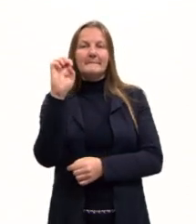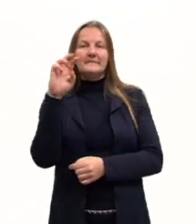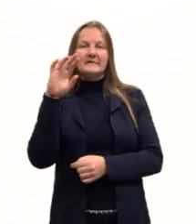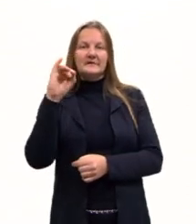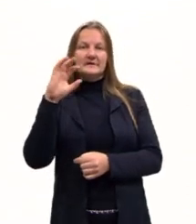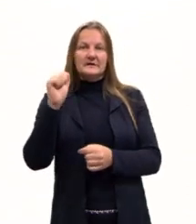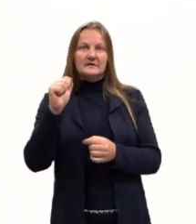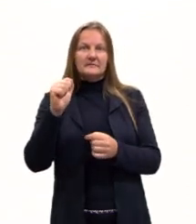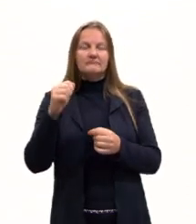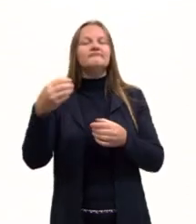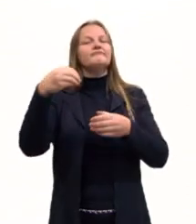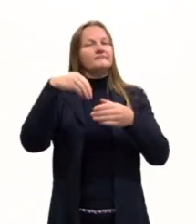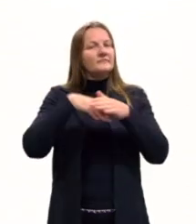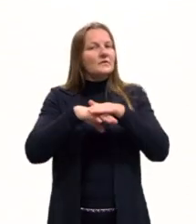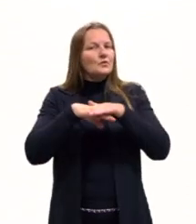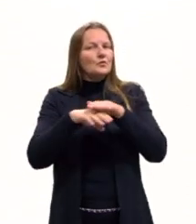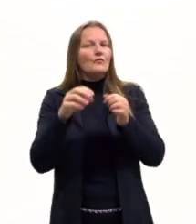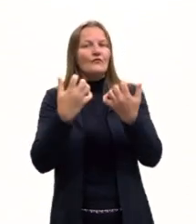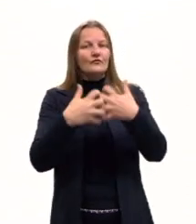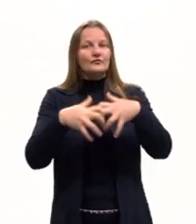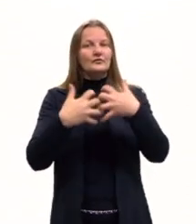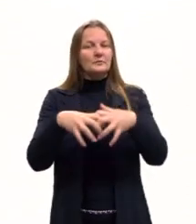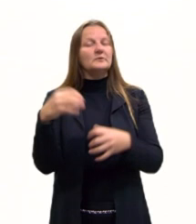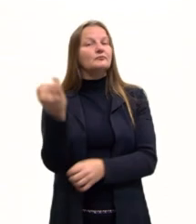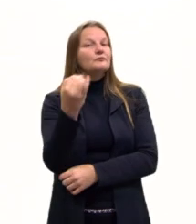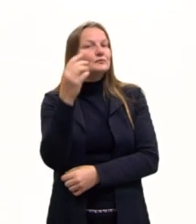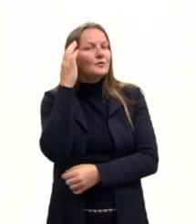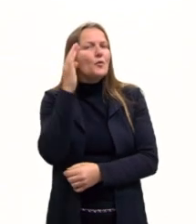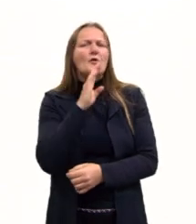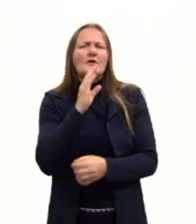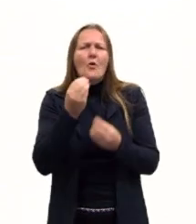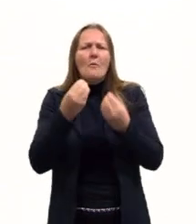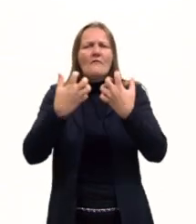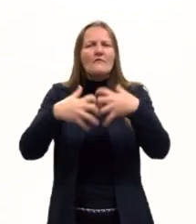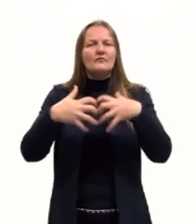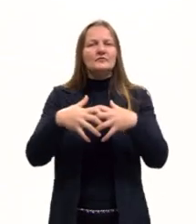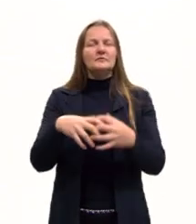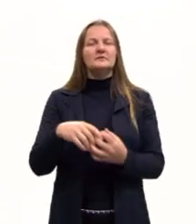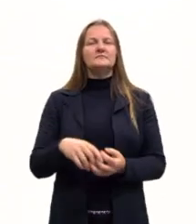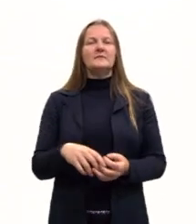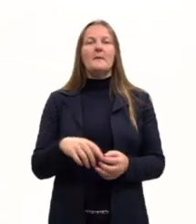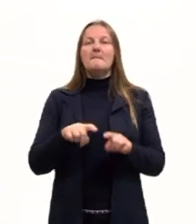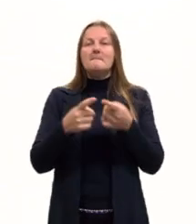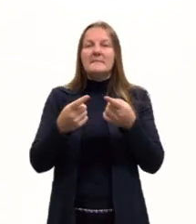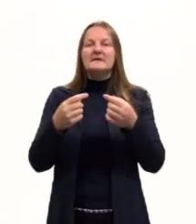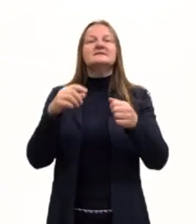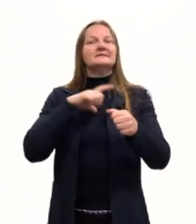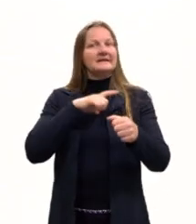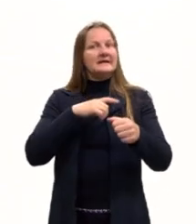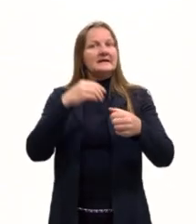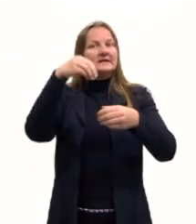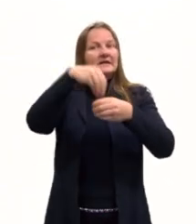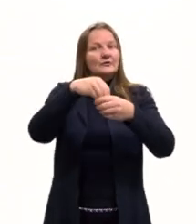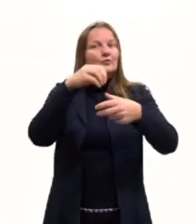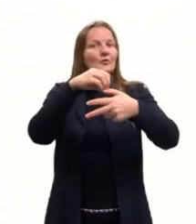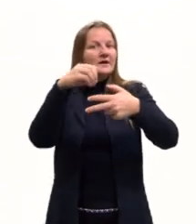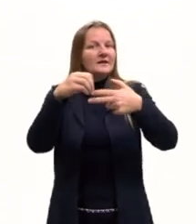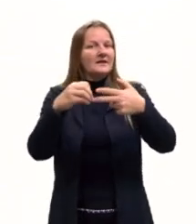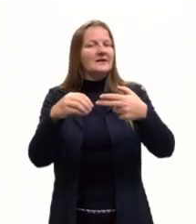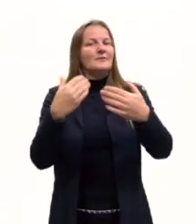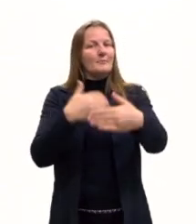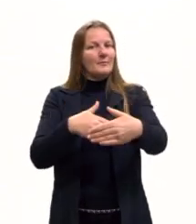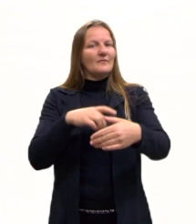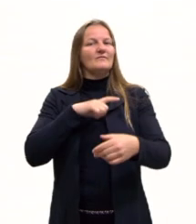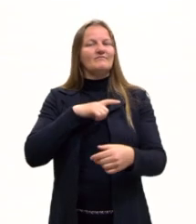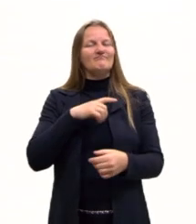Muito importante então entender como funciona as pilhas e questão de pilha é muito fácil de encontrar questão de pilha no ENEM Porque